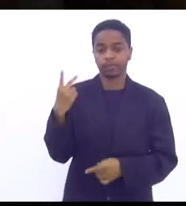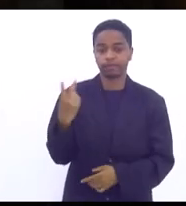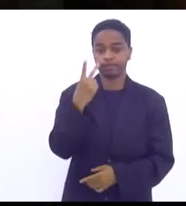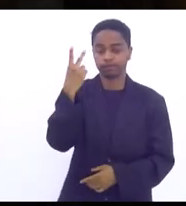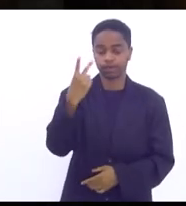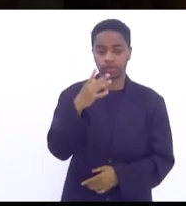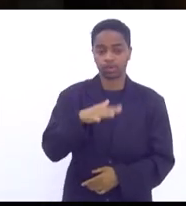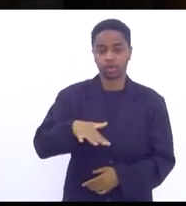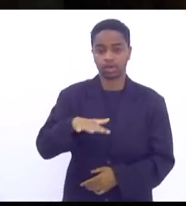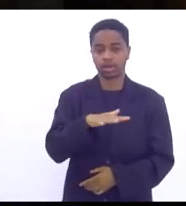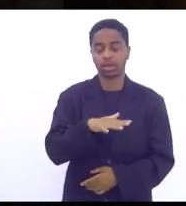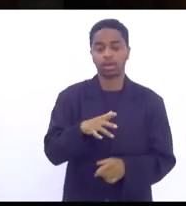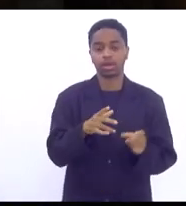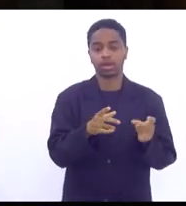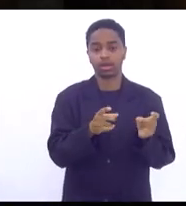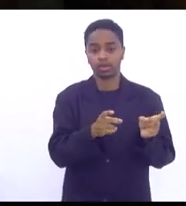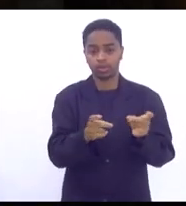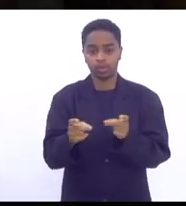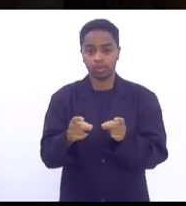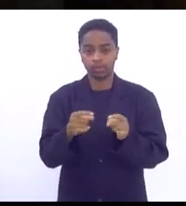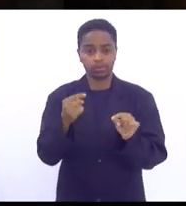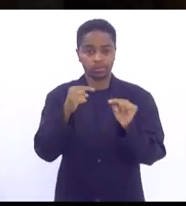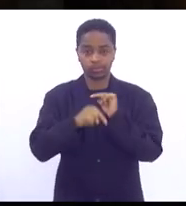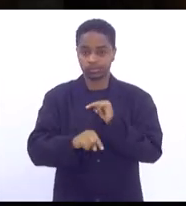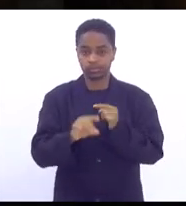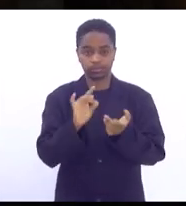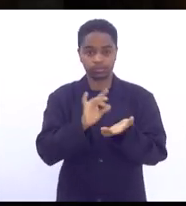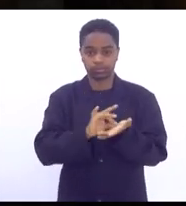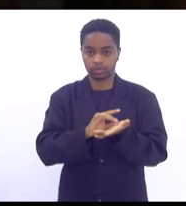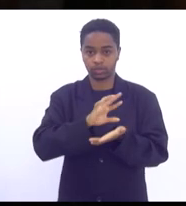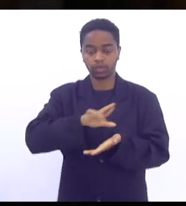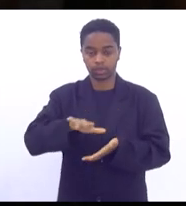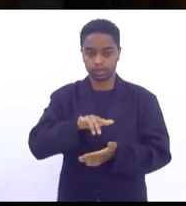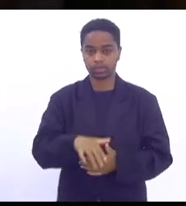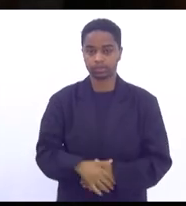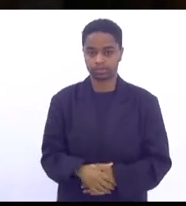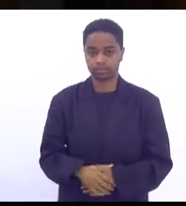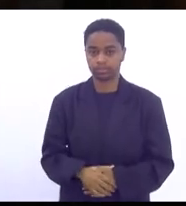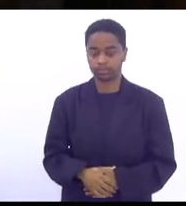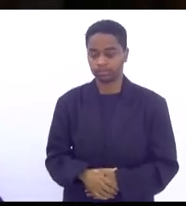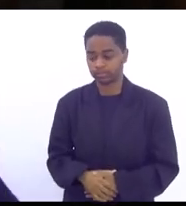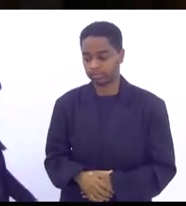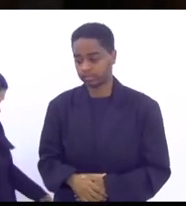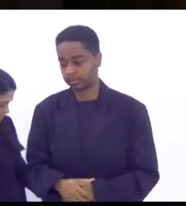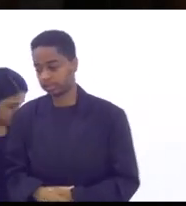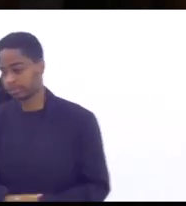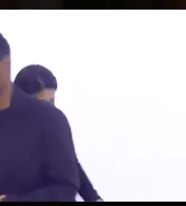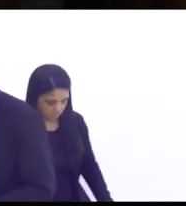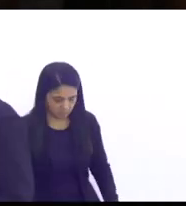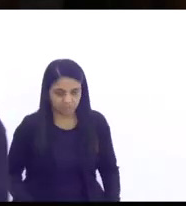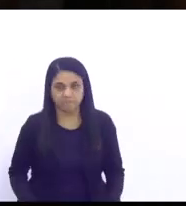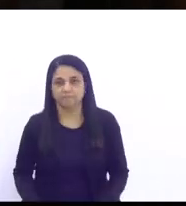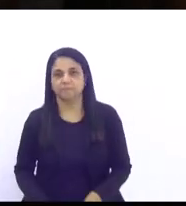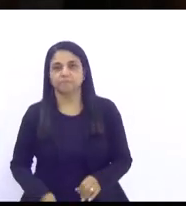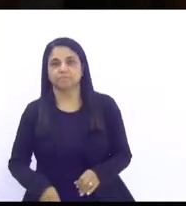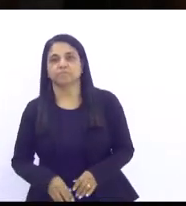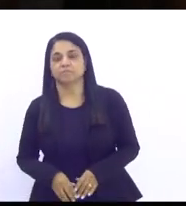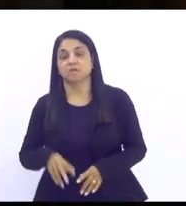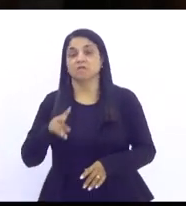conta comercial não é o real. Isso é um verdadeiro absurdo, presidente Valdo